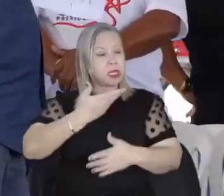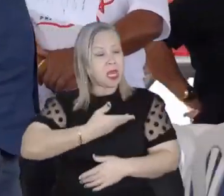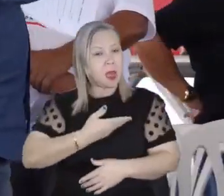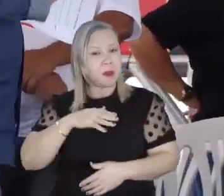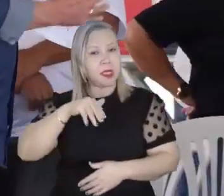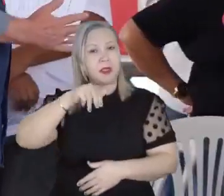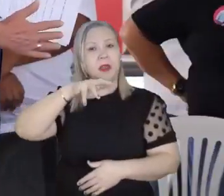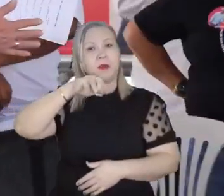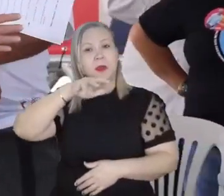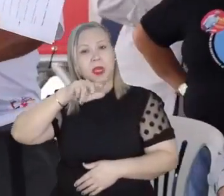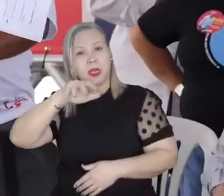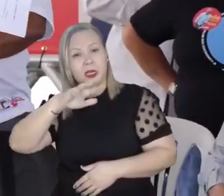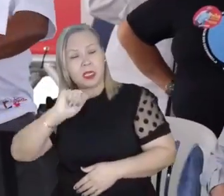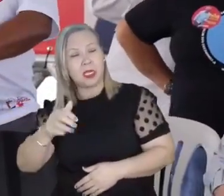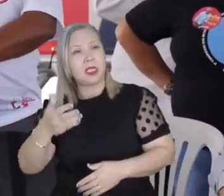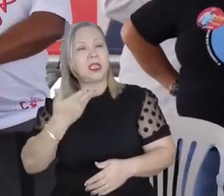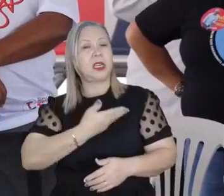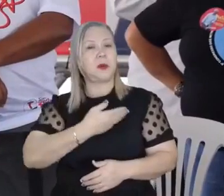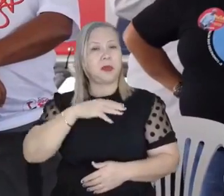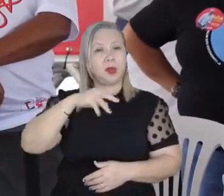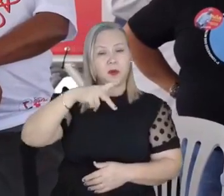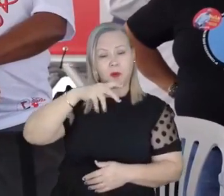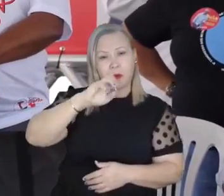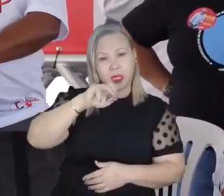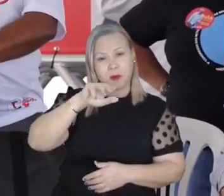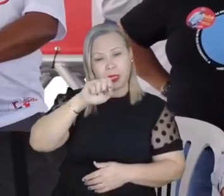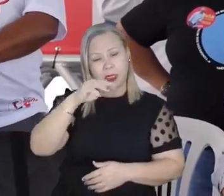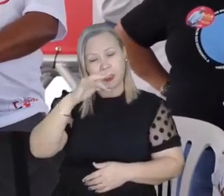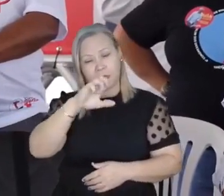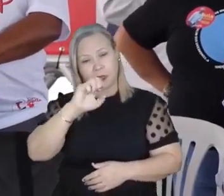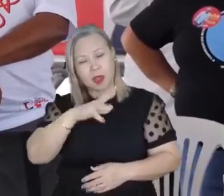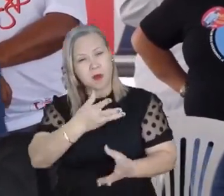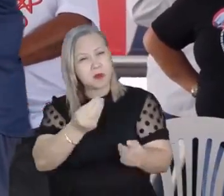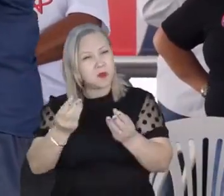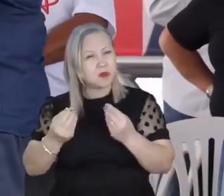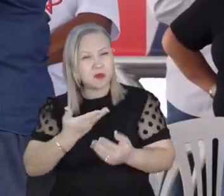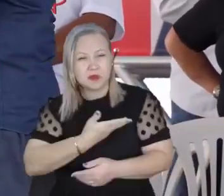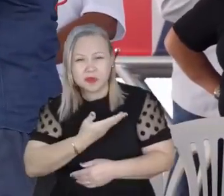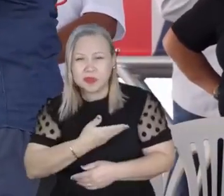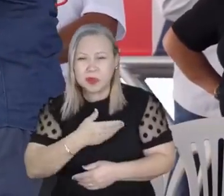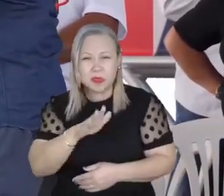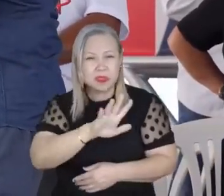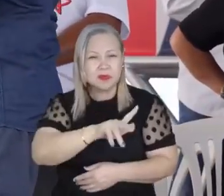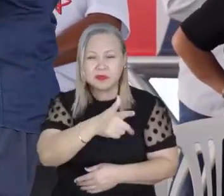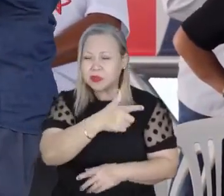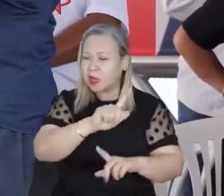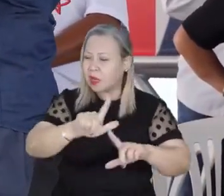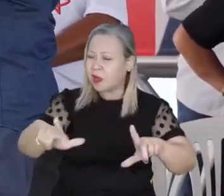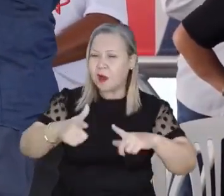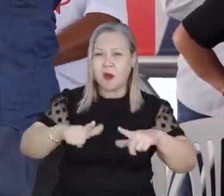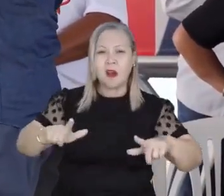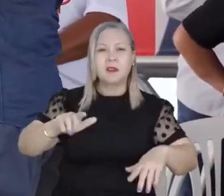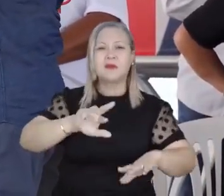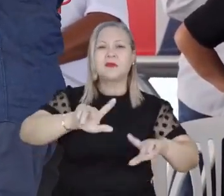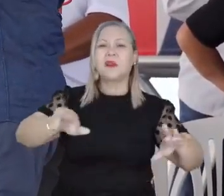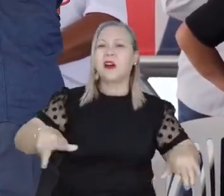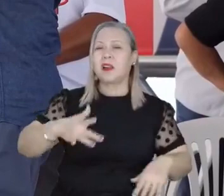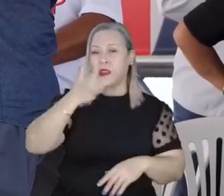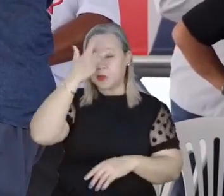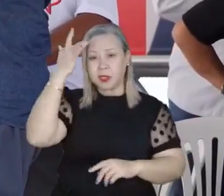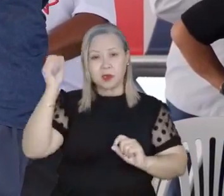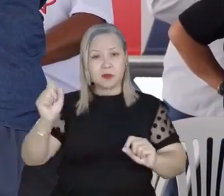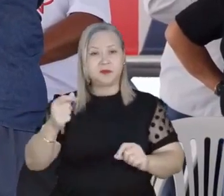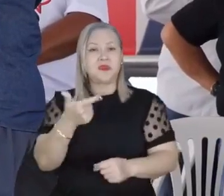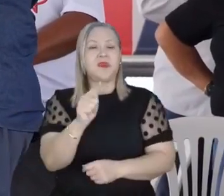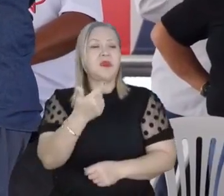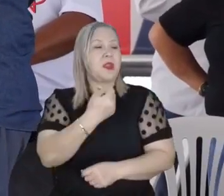e amigo de muita gente, porque ele é um homem sem preconceito. Ele precisa fazer investimento. Eu queria dar uma